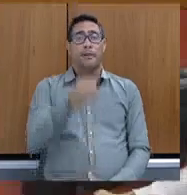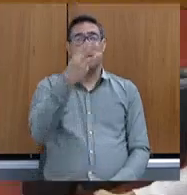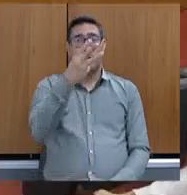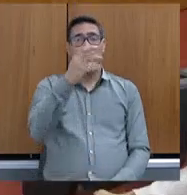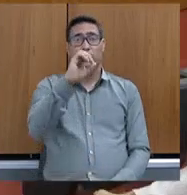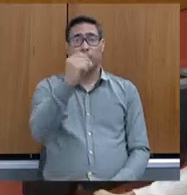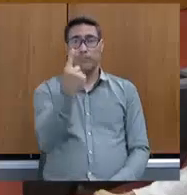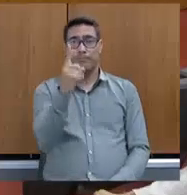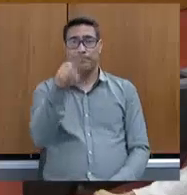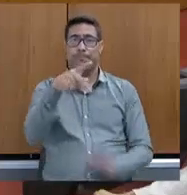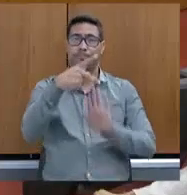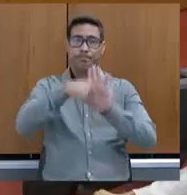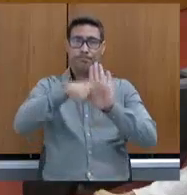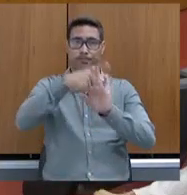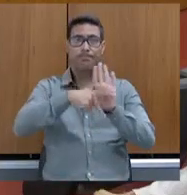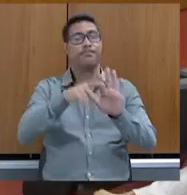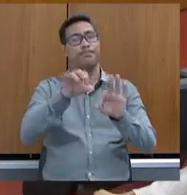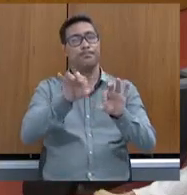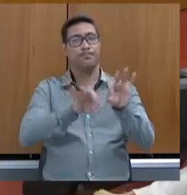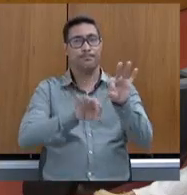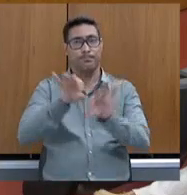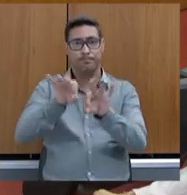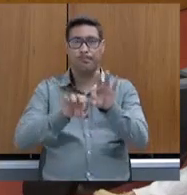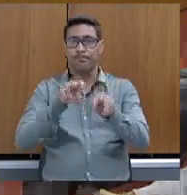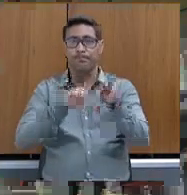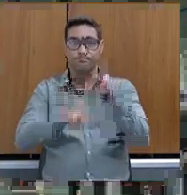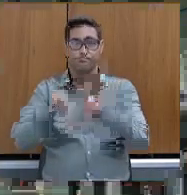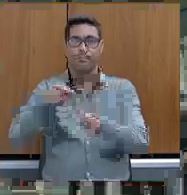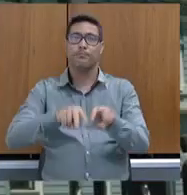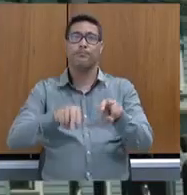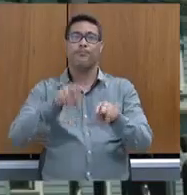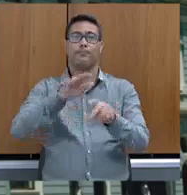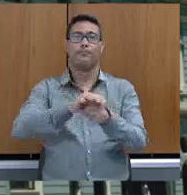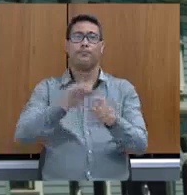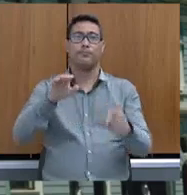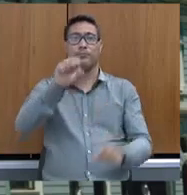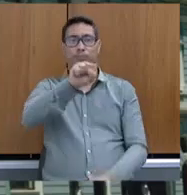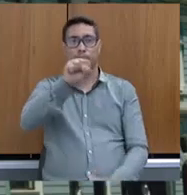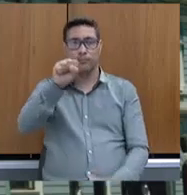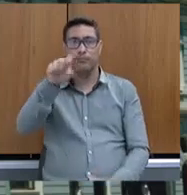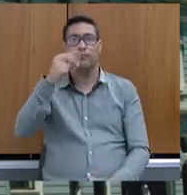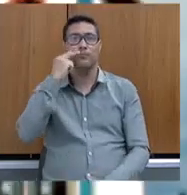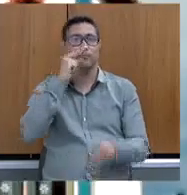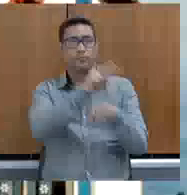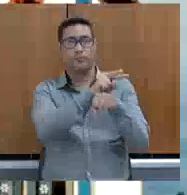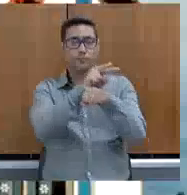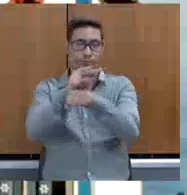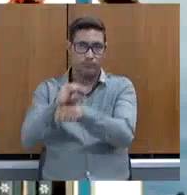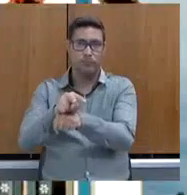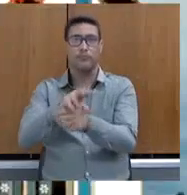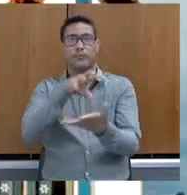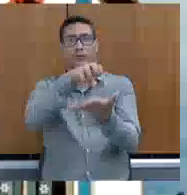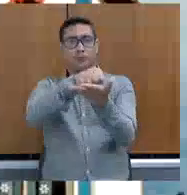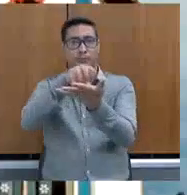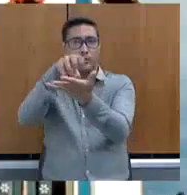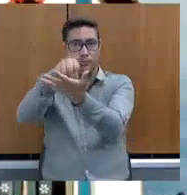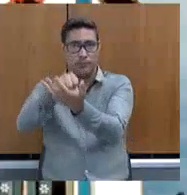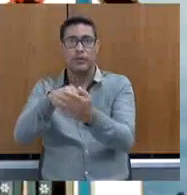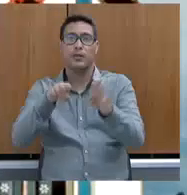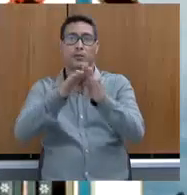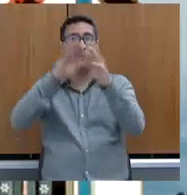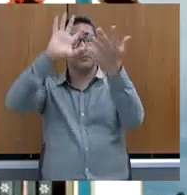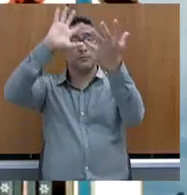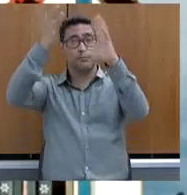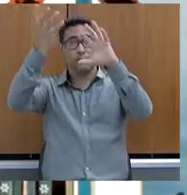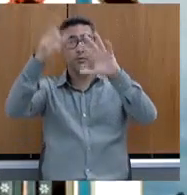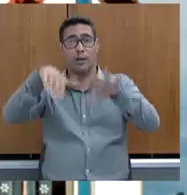projetos analisados de orientações técnicas 88 vistorias em bens tombados pode passar porque depois vocês vão ter isso tudo restauração da